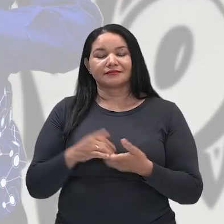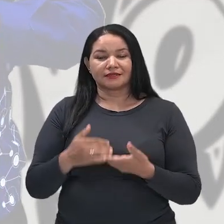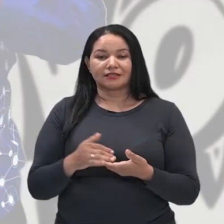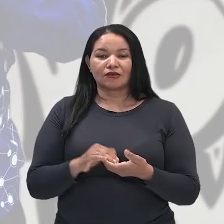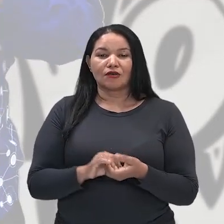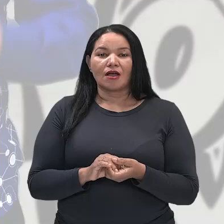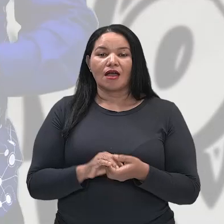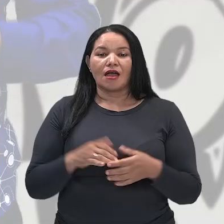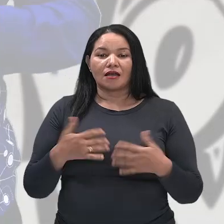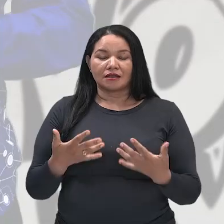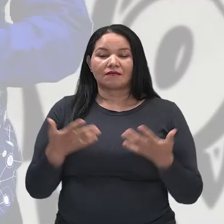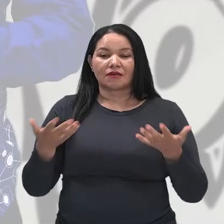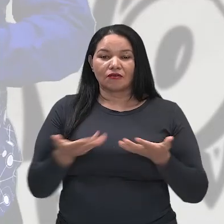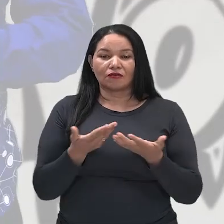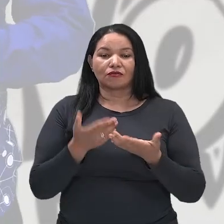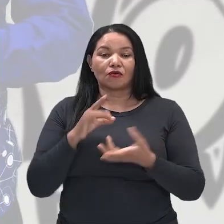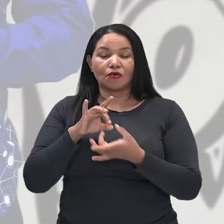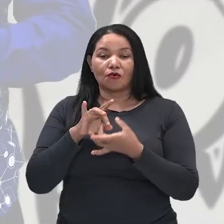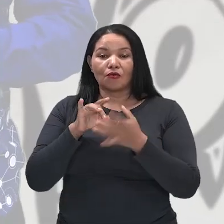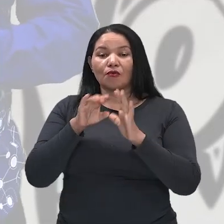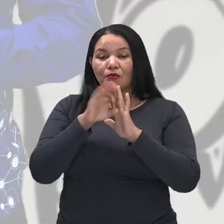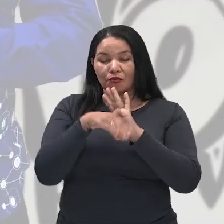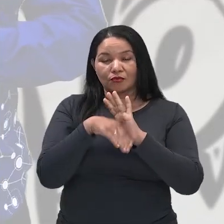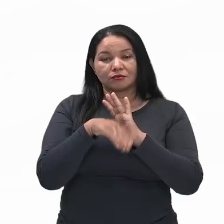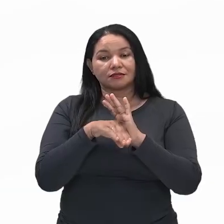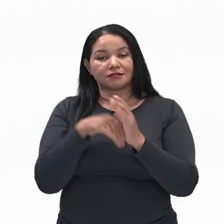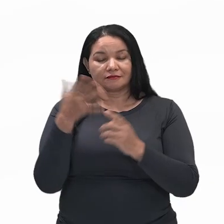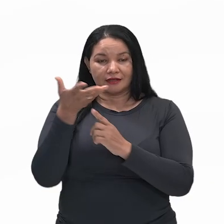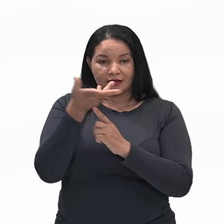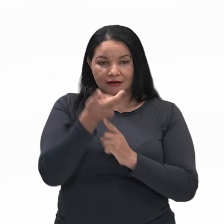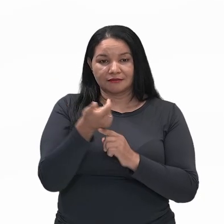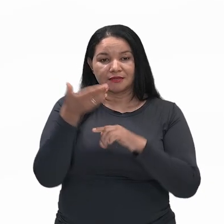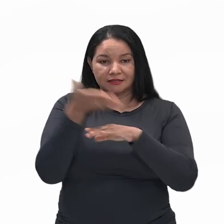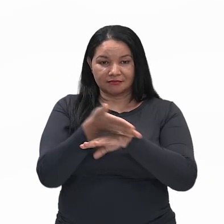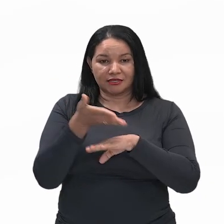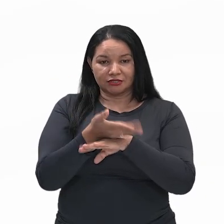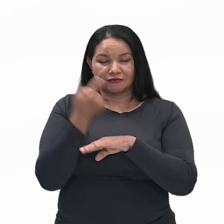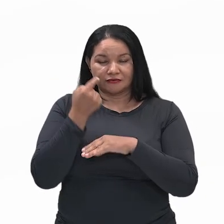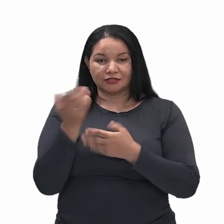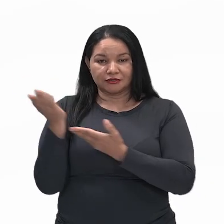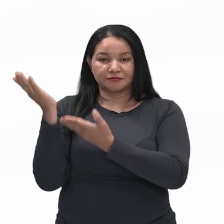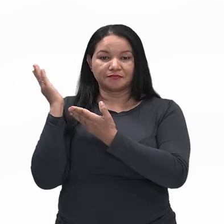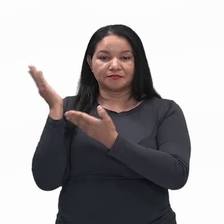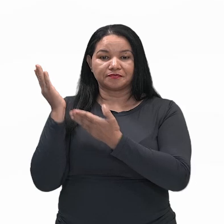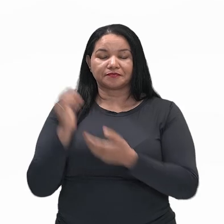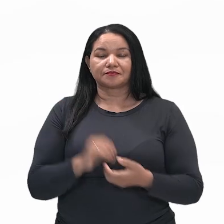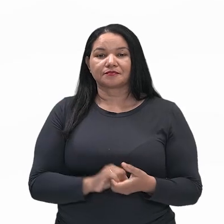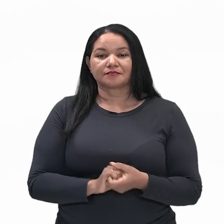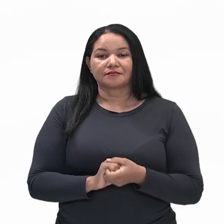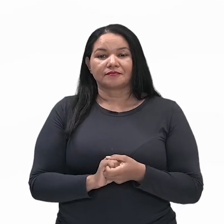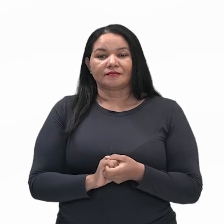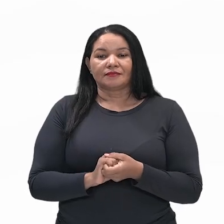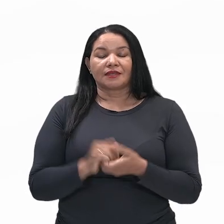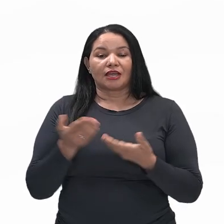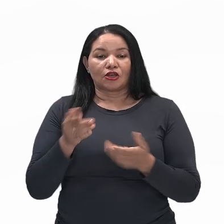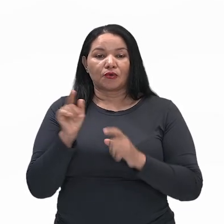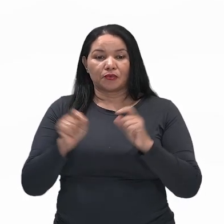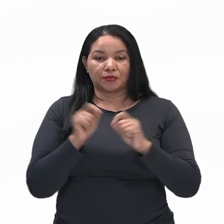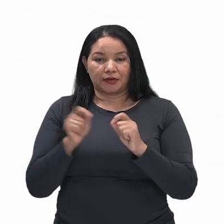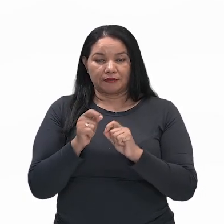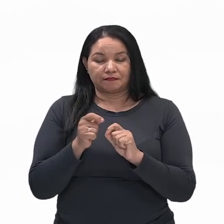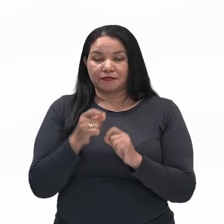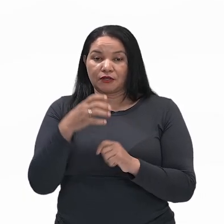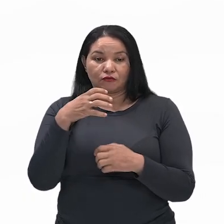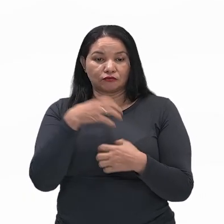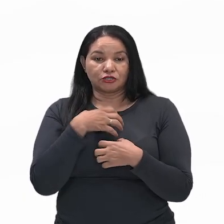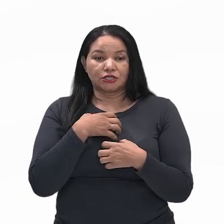falar agora o conceito dessa arte participativa. Vamos lá? Então, a arte participativa é uma abordagem para fazer arte em